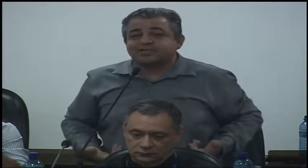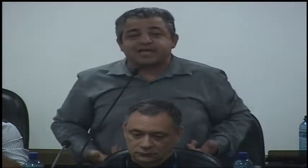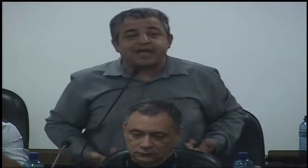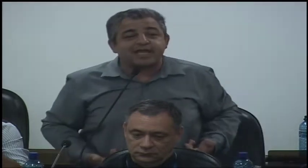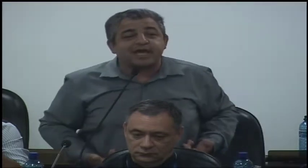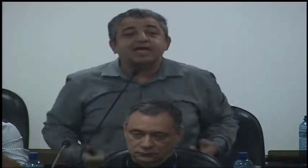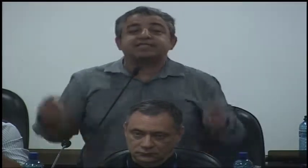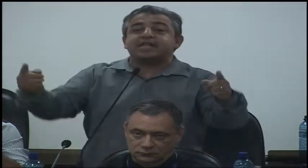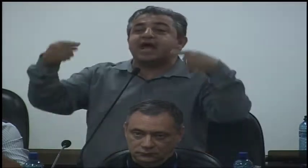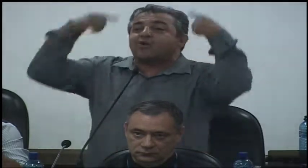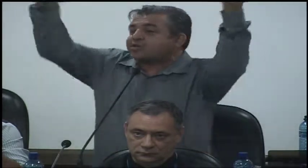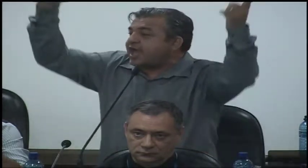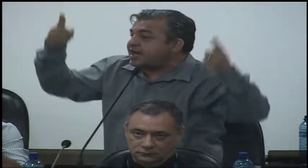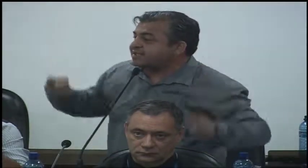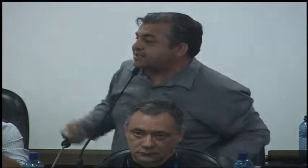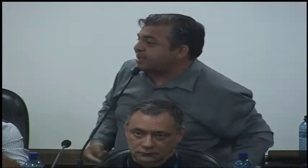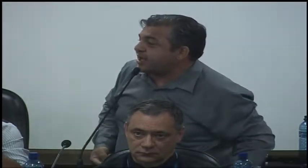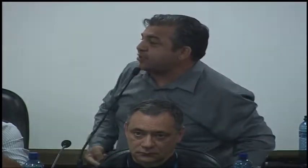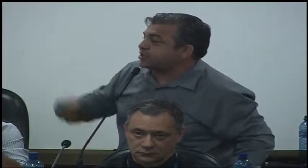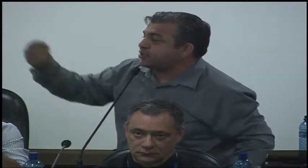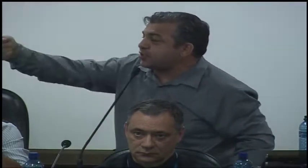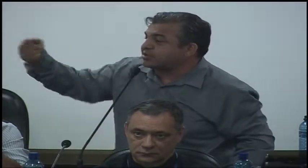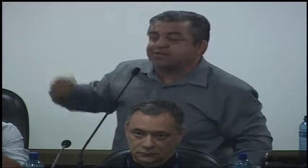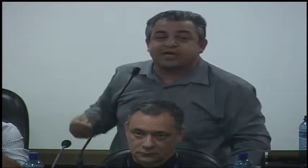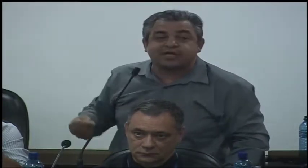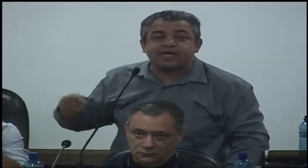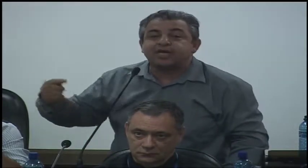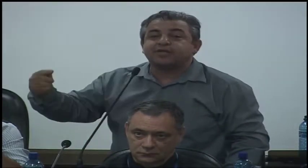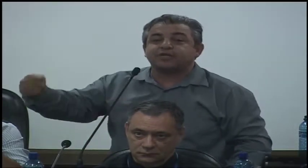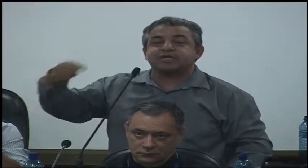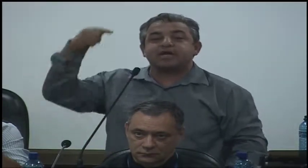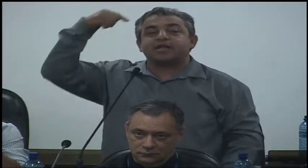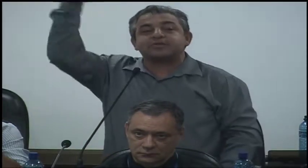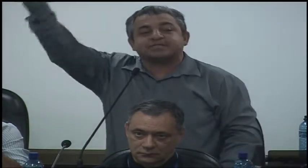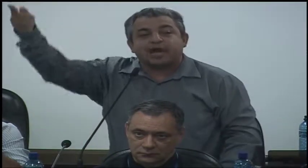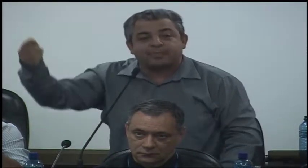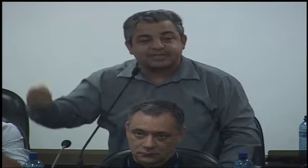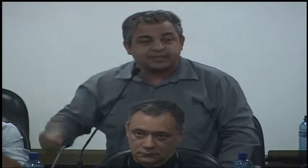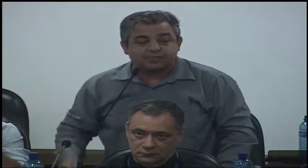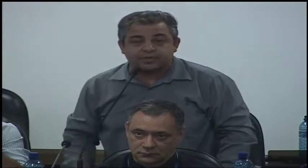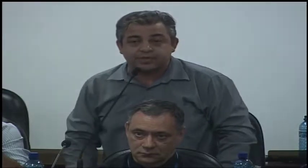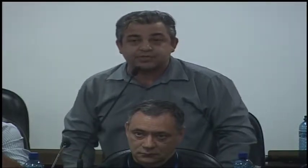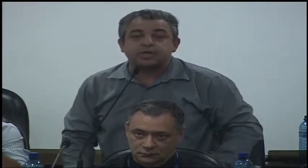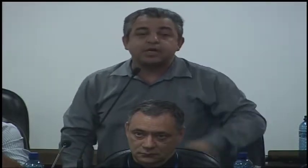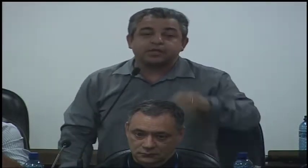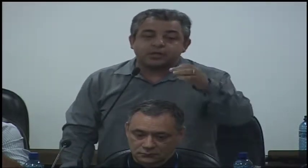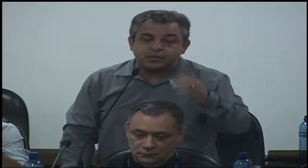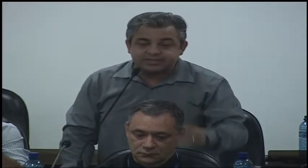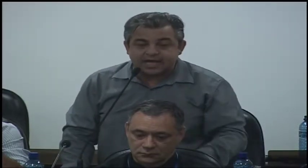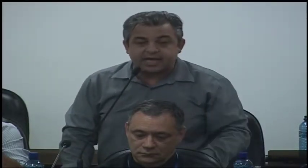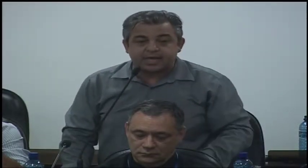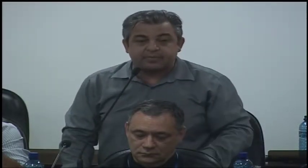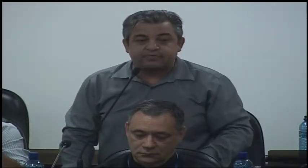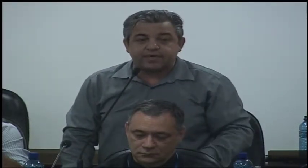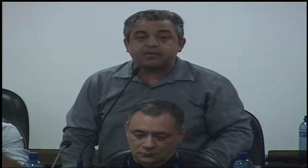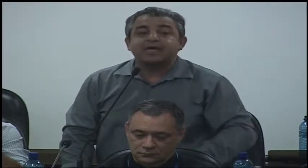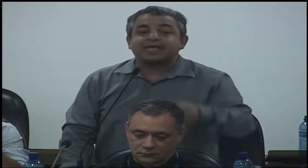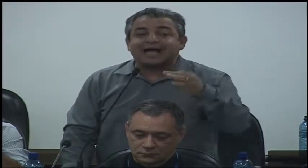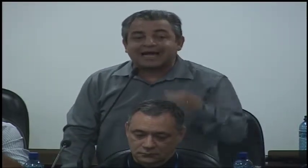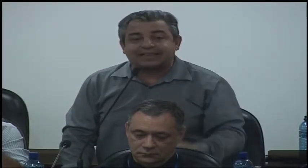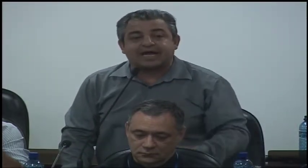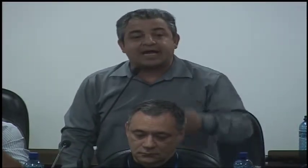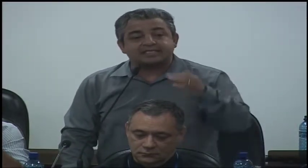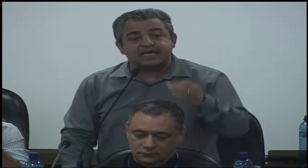não gostaria de não ter esse direito? Eu acho que todos estão aqui e gostariam de não estar passando por isso. Então, eu gostaria, prefeito,